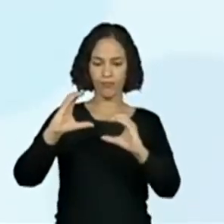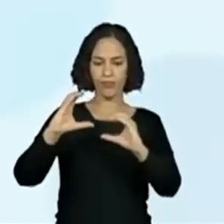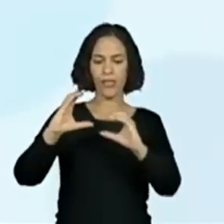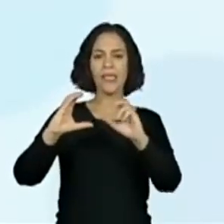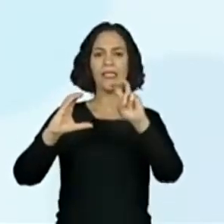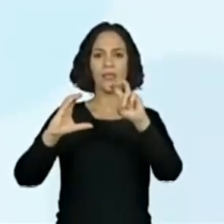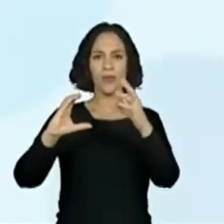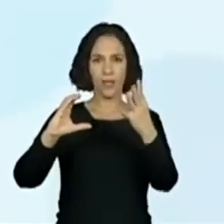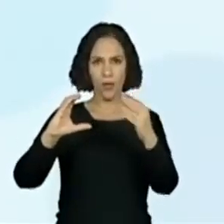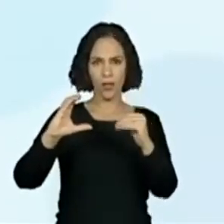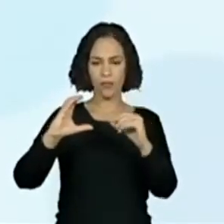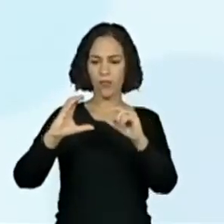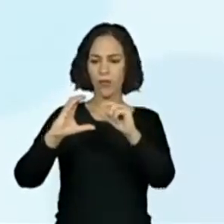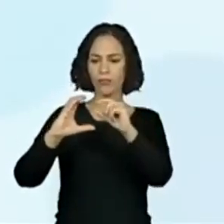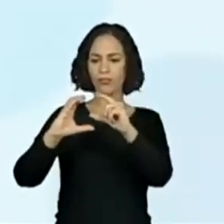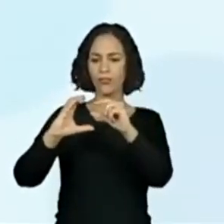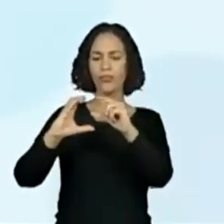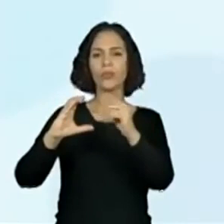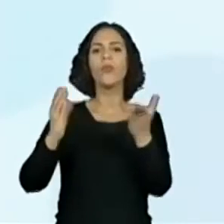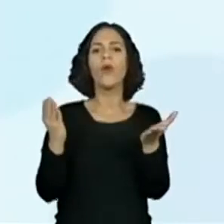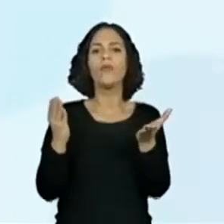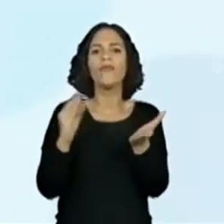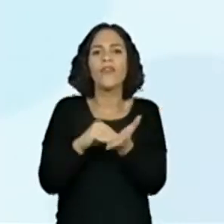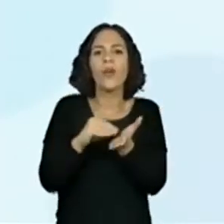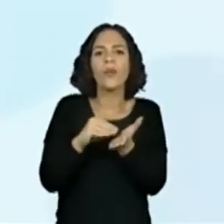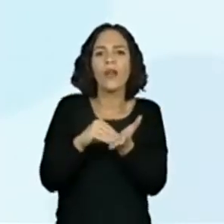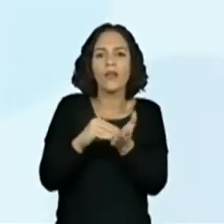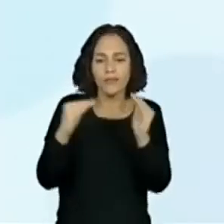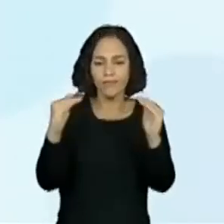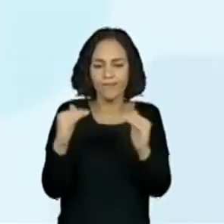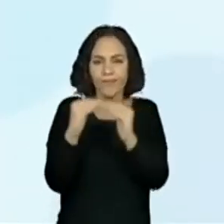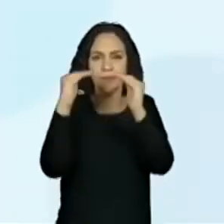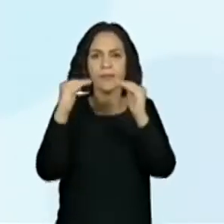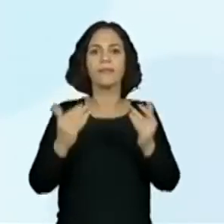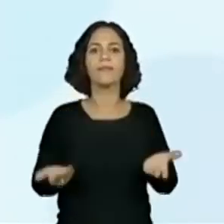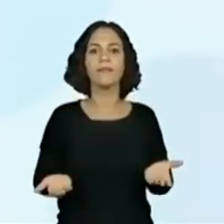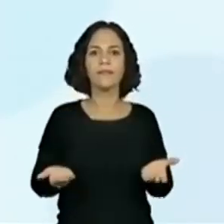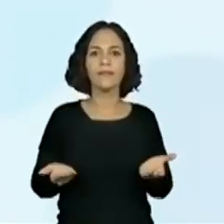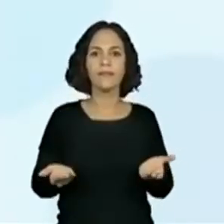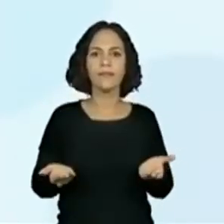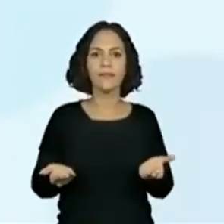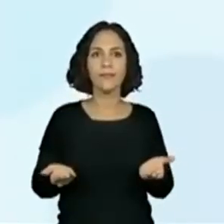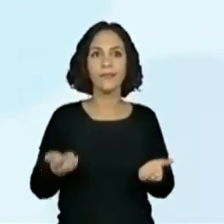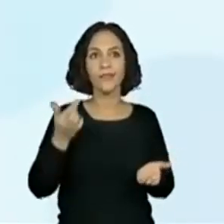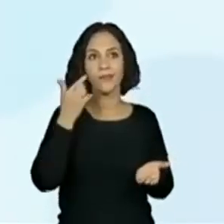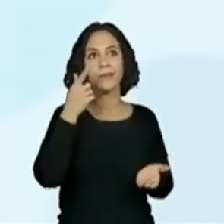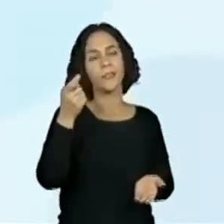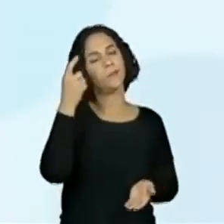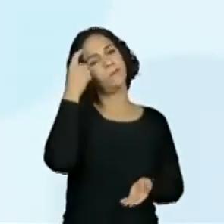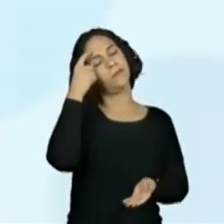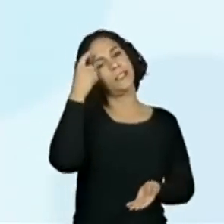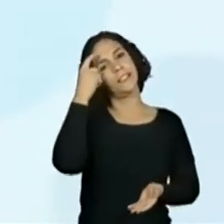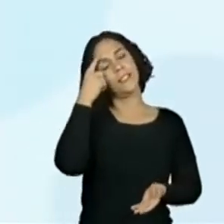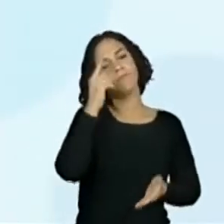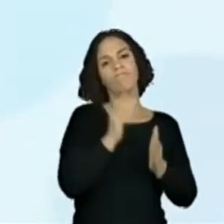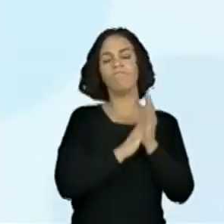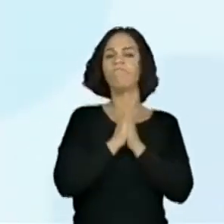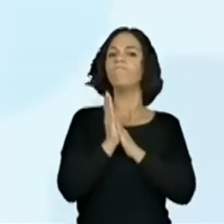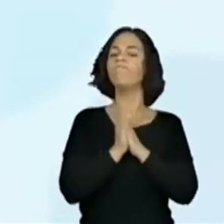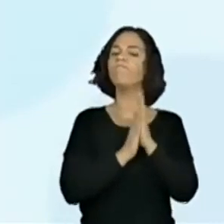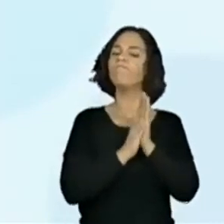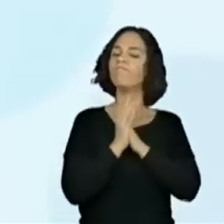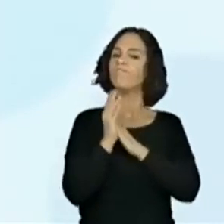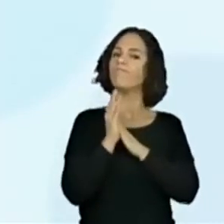lá. E eu não vou colocar porque eu falo que desafio para mim é desafio. Vamos deixar eles pensar. Tem que pensar. O Caio Henrique tem mais. Isso a gente já sabe. Tem que ir mais